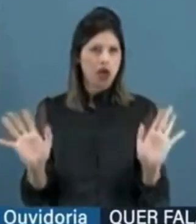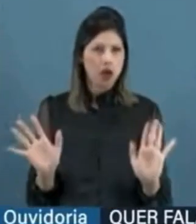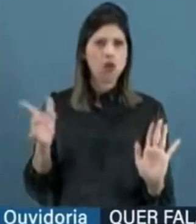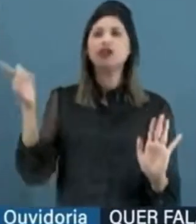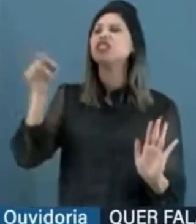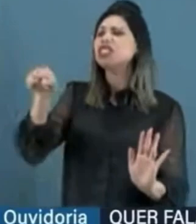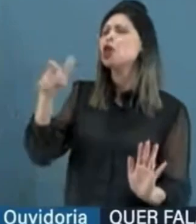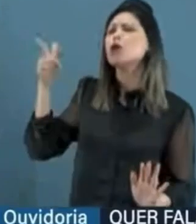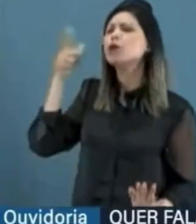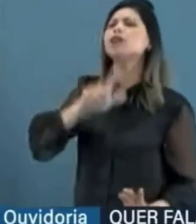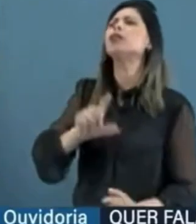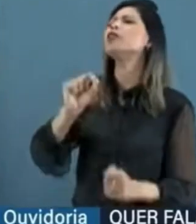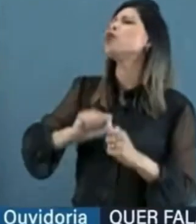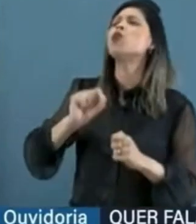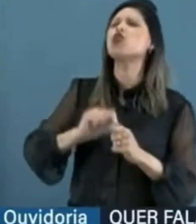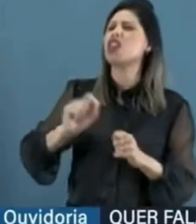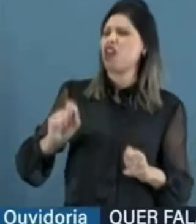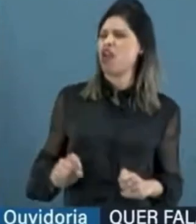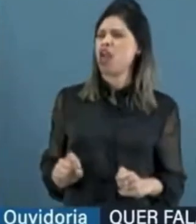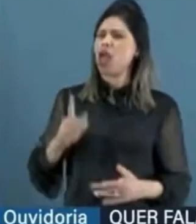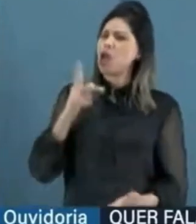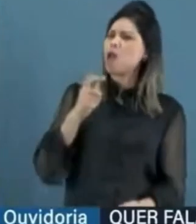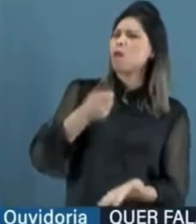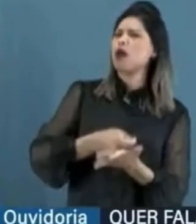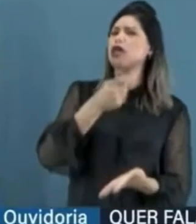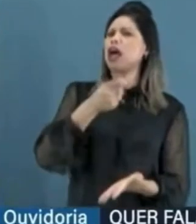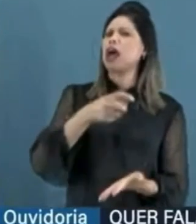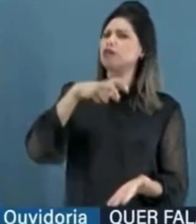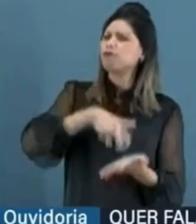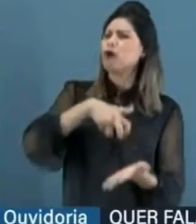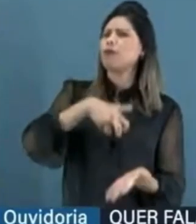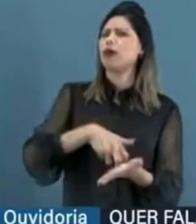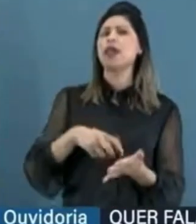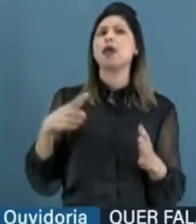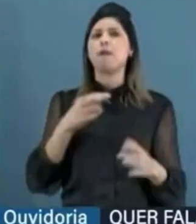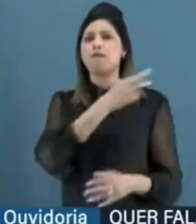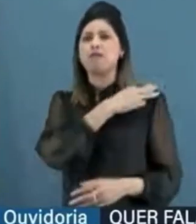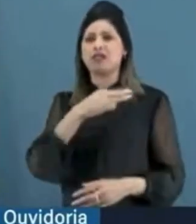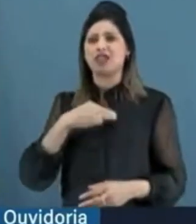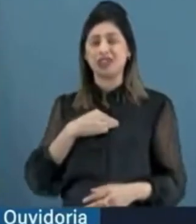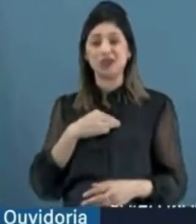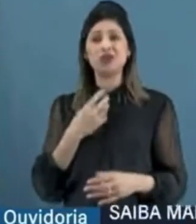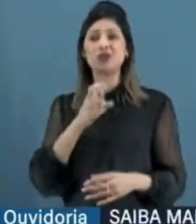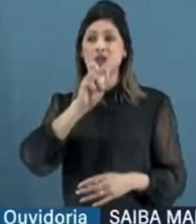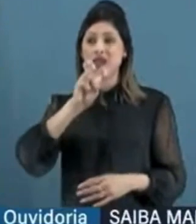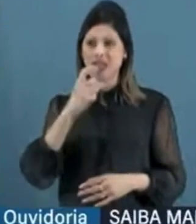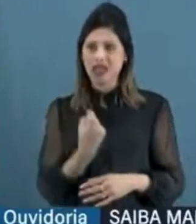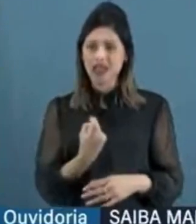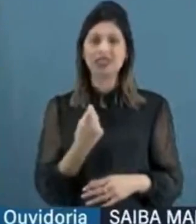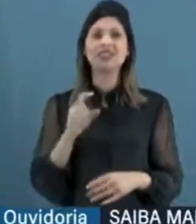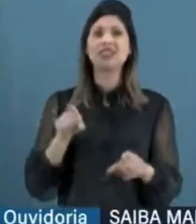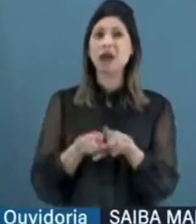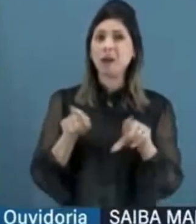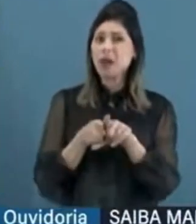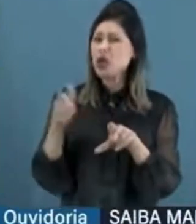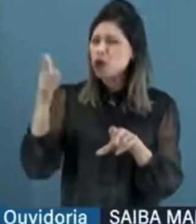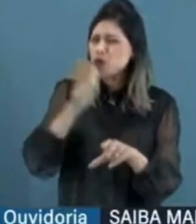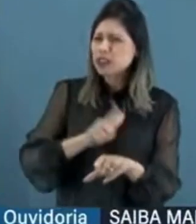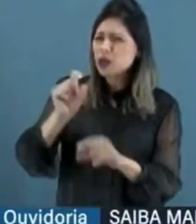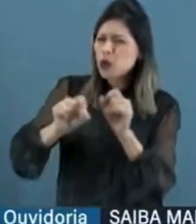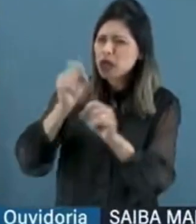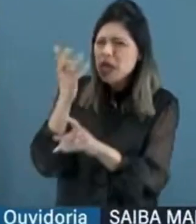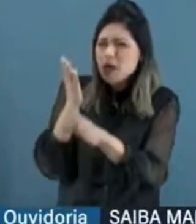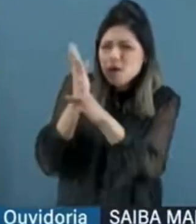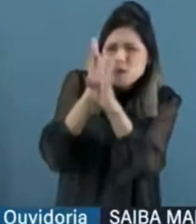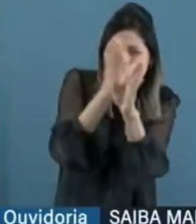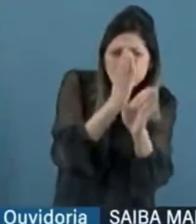ex-ministros, que consegue identificar financiadores do processo golpista, que consegue identificar as milícias